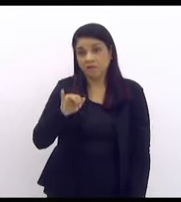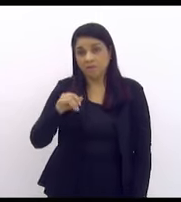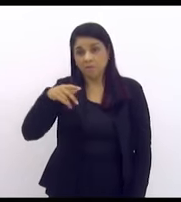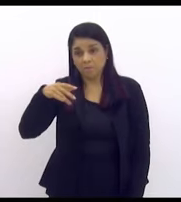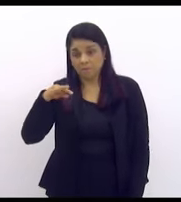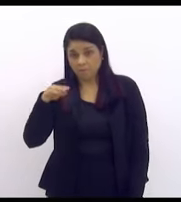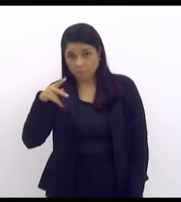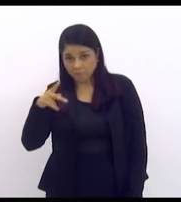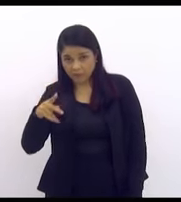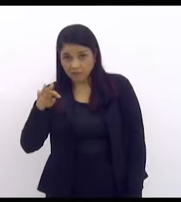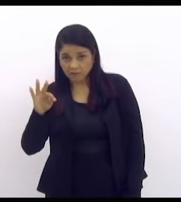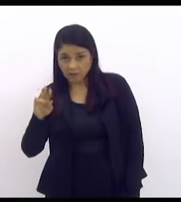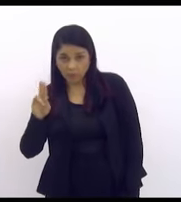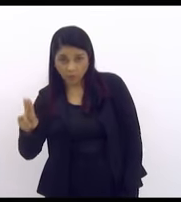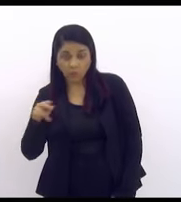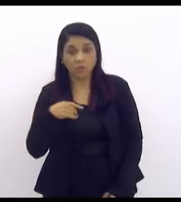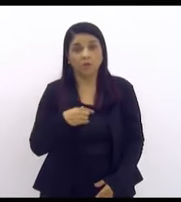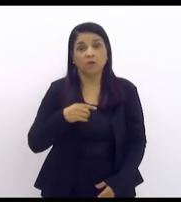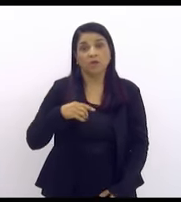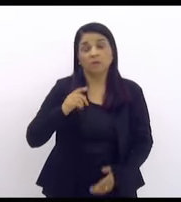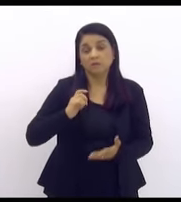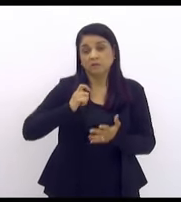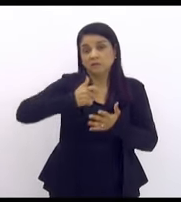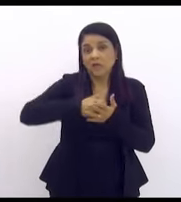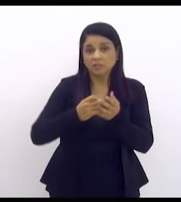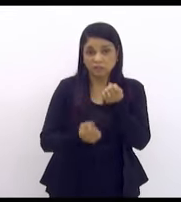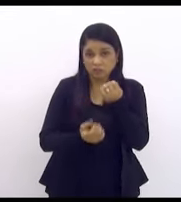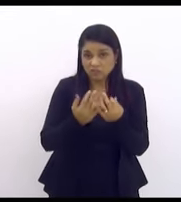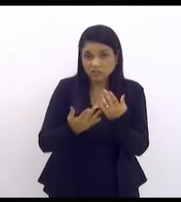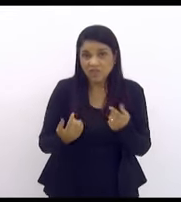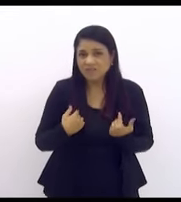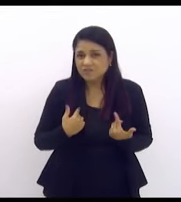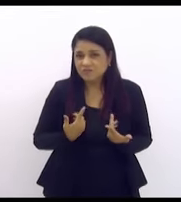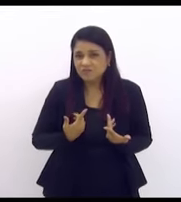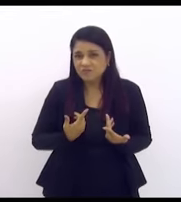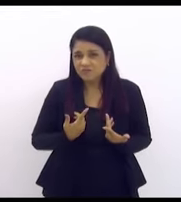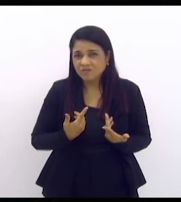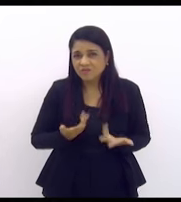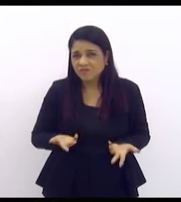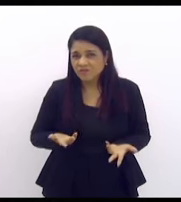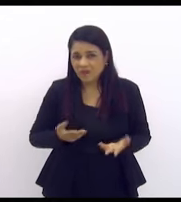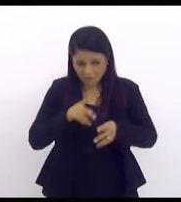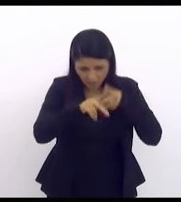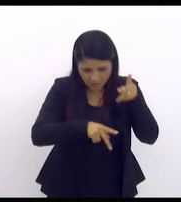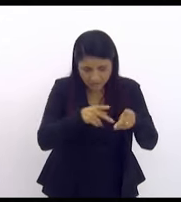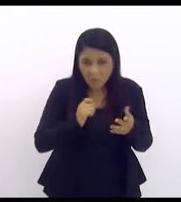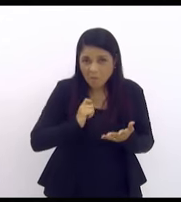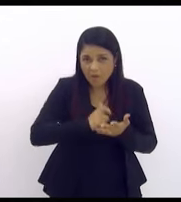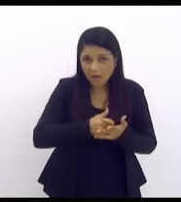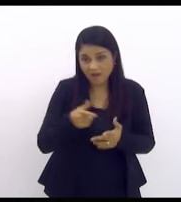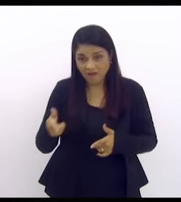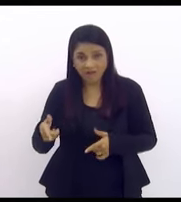devedores vão ser perdoados porque 80 bilhões... A PGE já falou que não vai dar para o quê? Para recuperar.